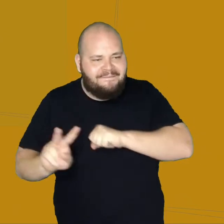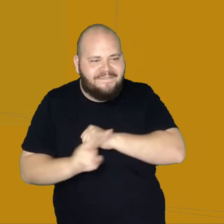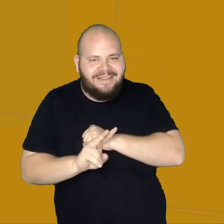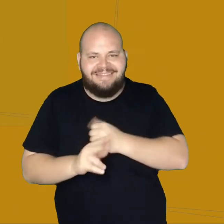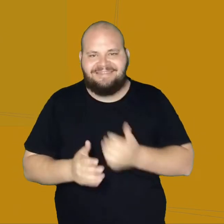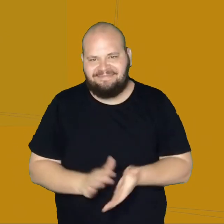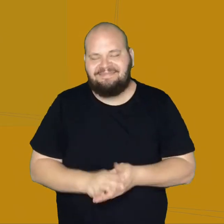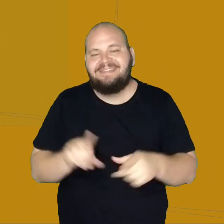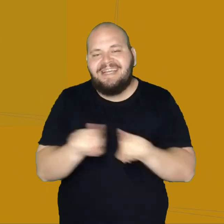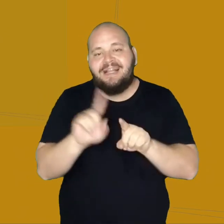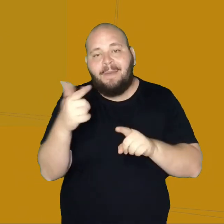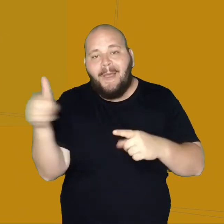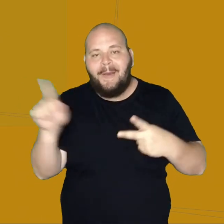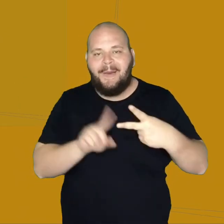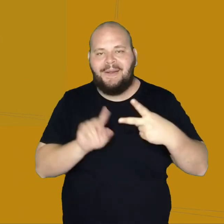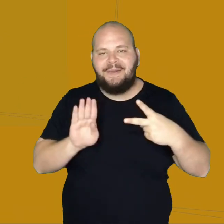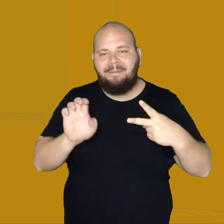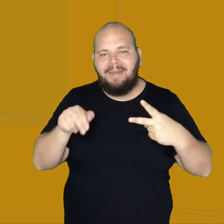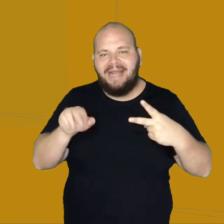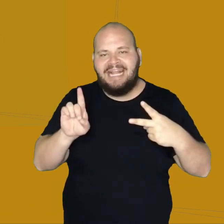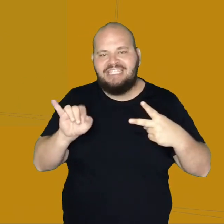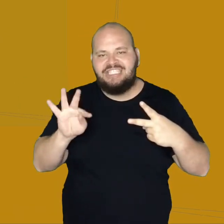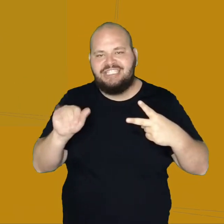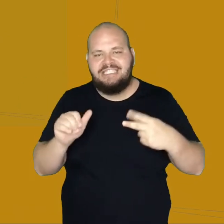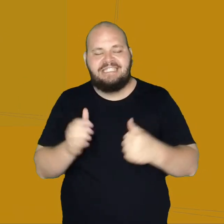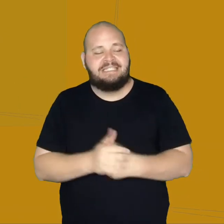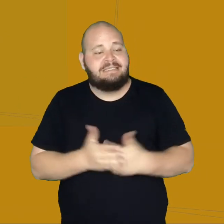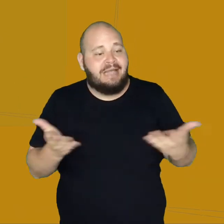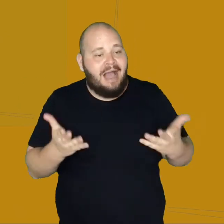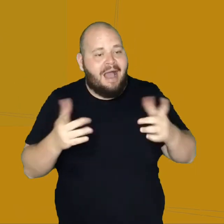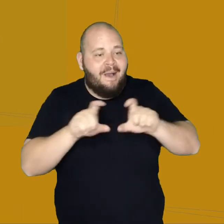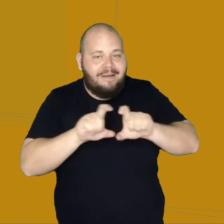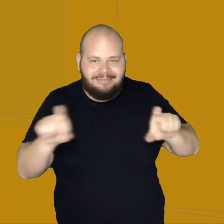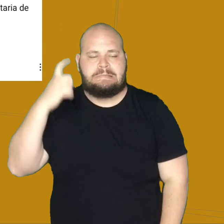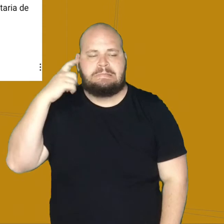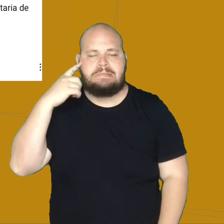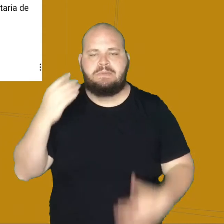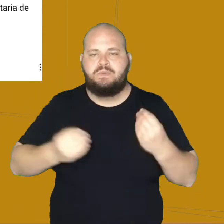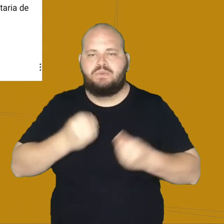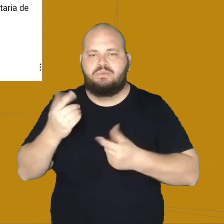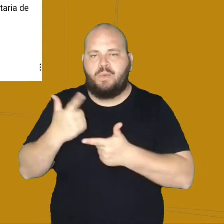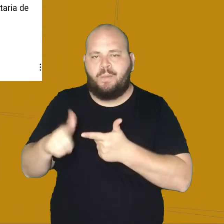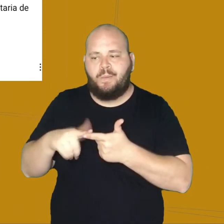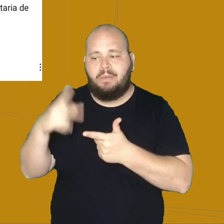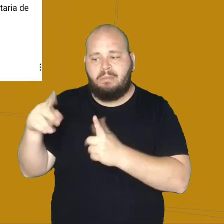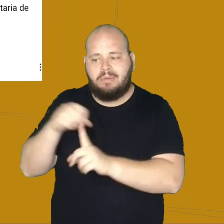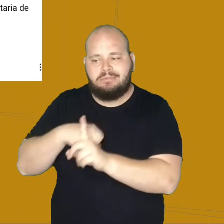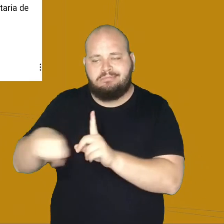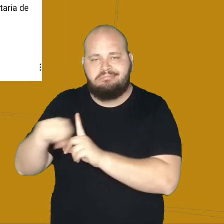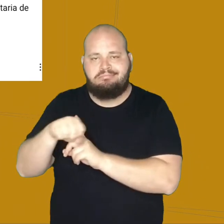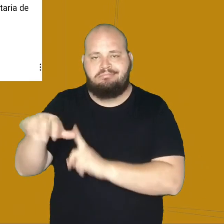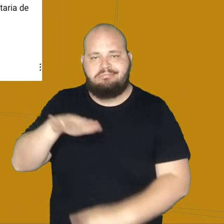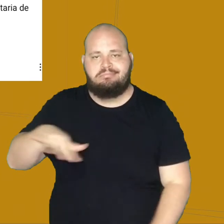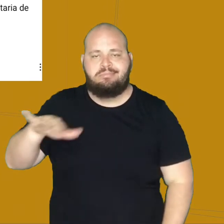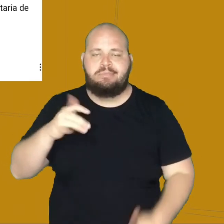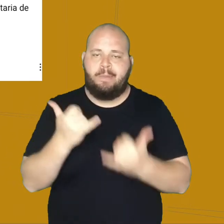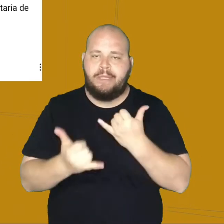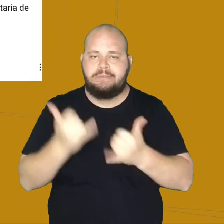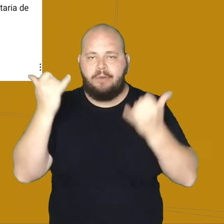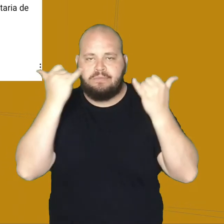ser vistos em outros formatos, como a gente vai ver dentro mesmo de Papéis Avulsos, como por exemplo no conto O Espelho, em